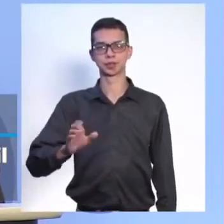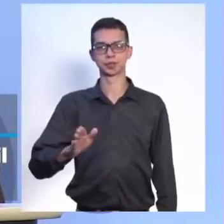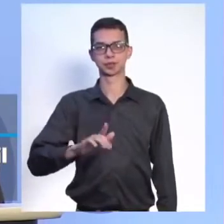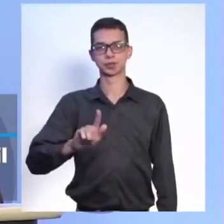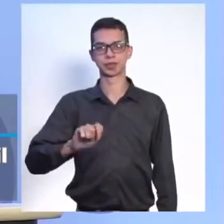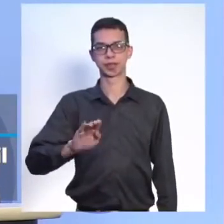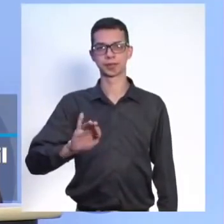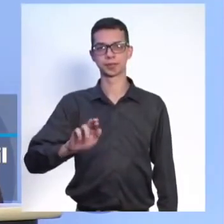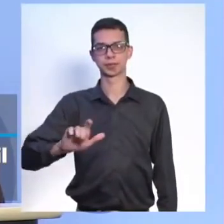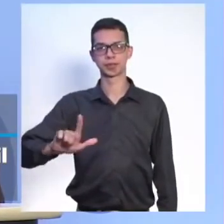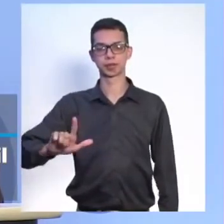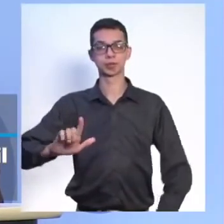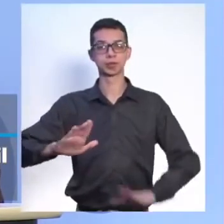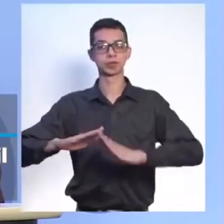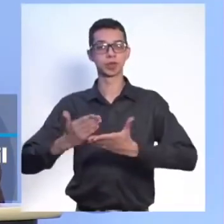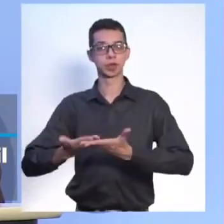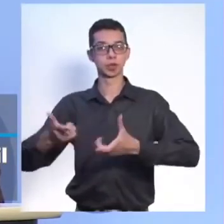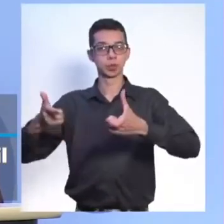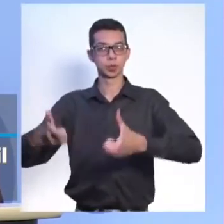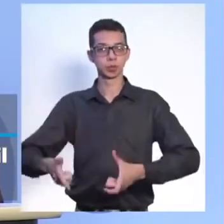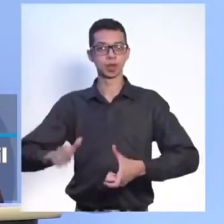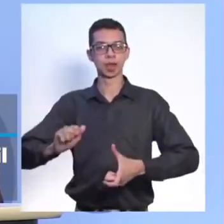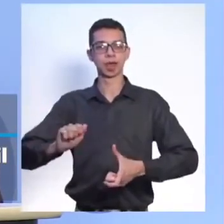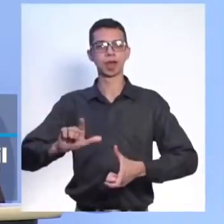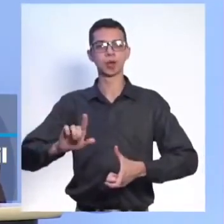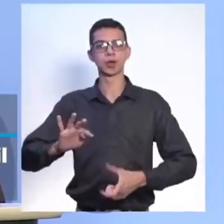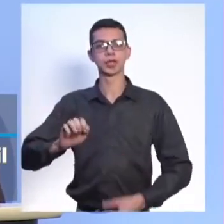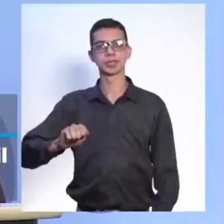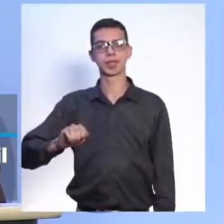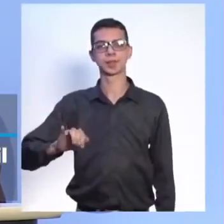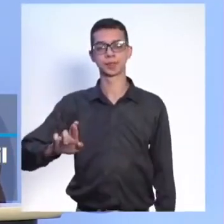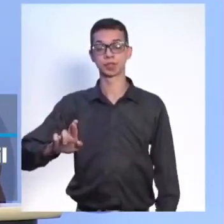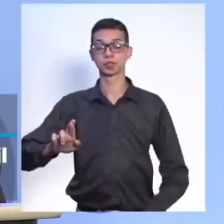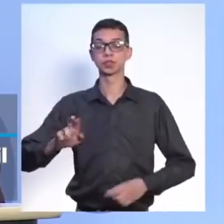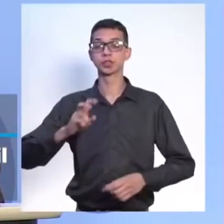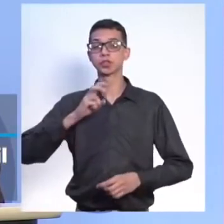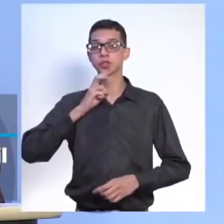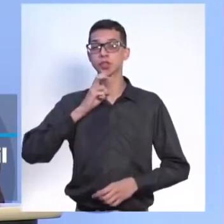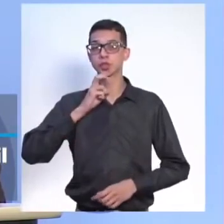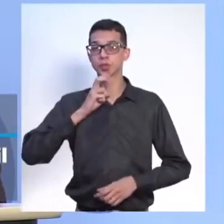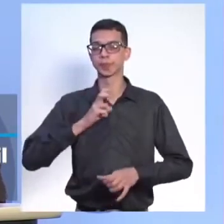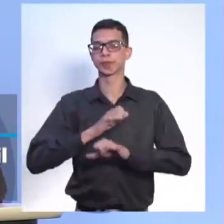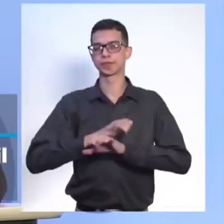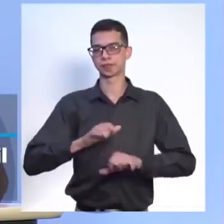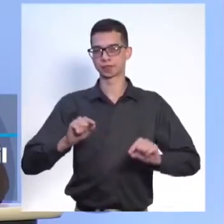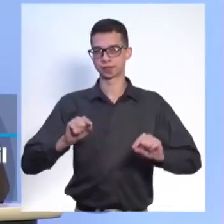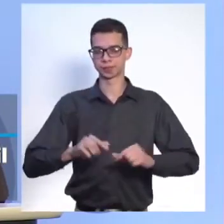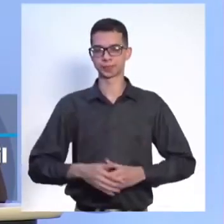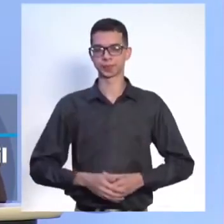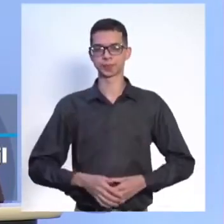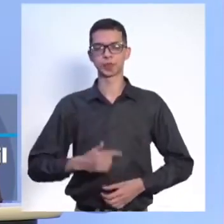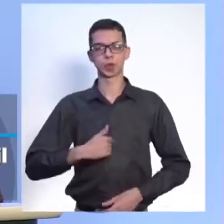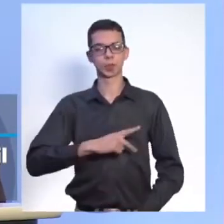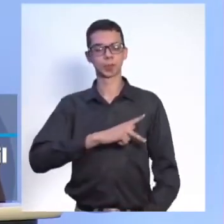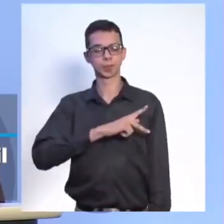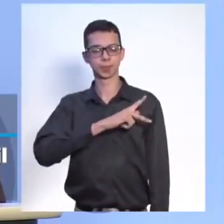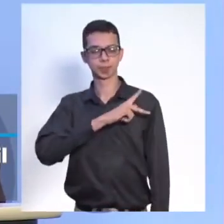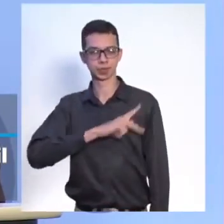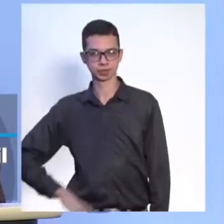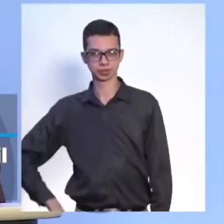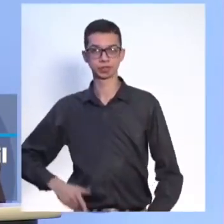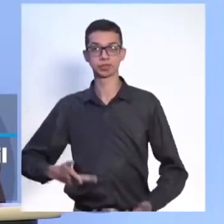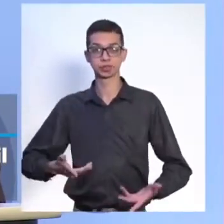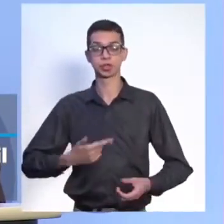Escola Altamir, em Sorocaba. Diz assim: se eu fosse o presidente, eu criaria o voto secreto e